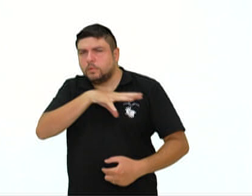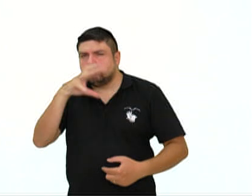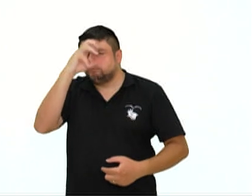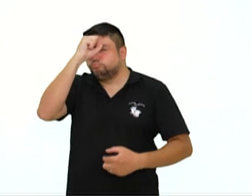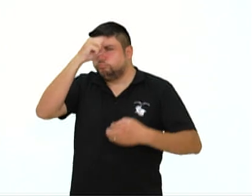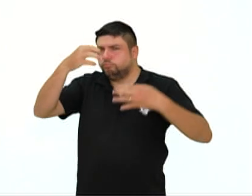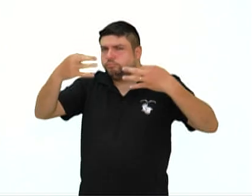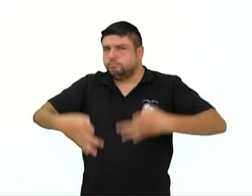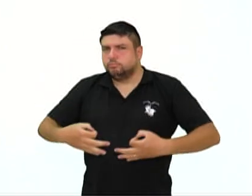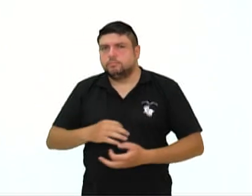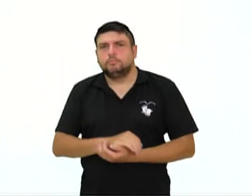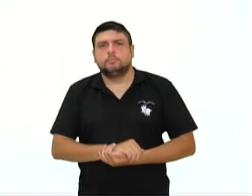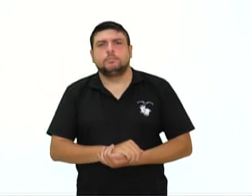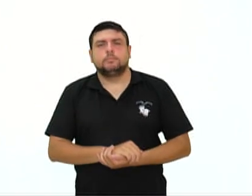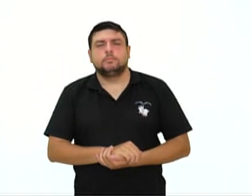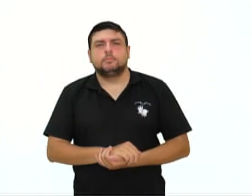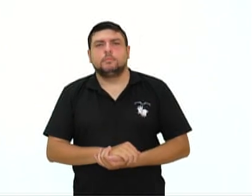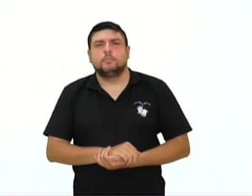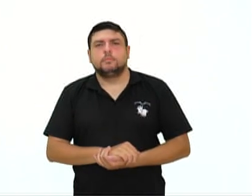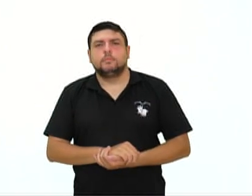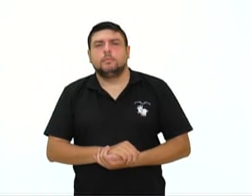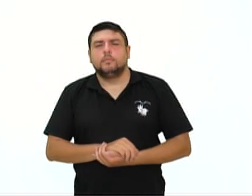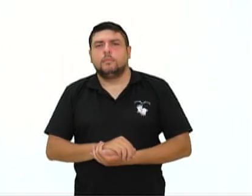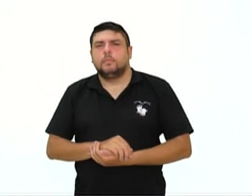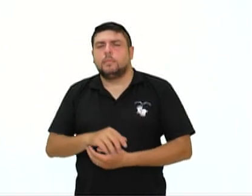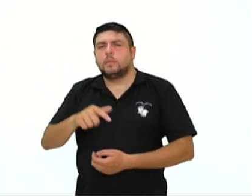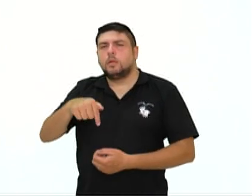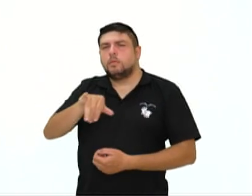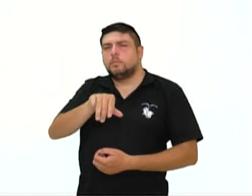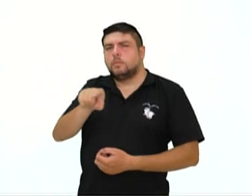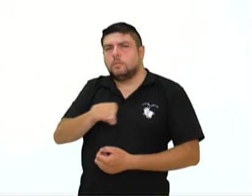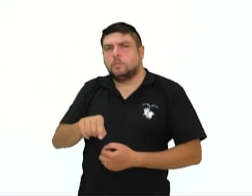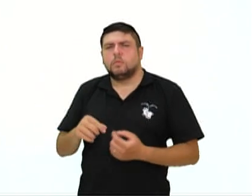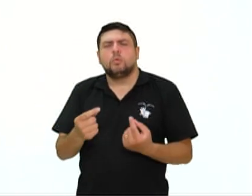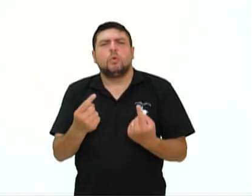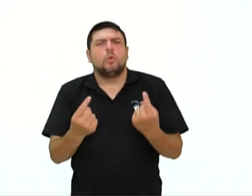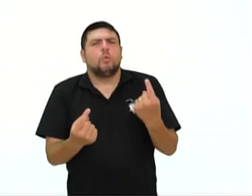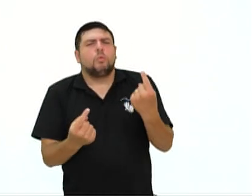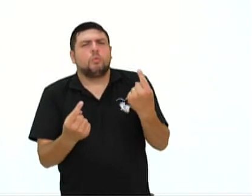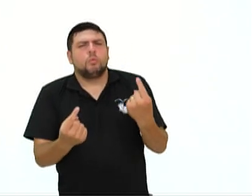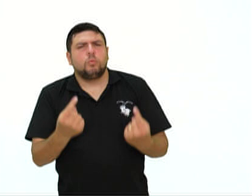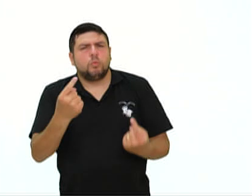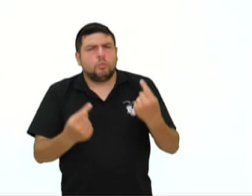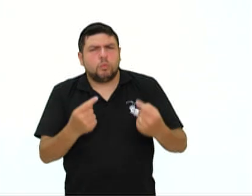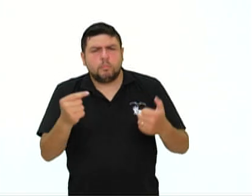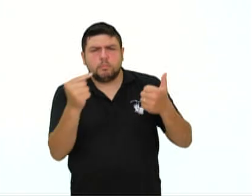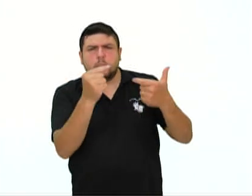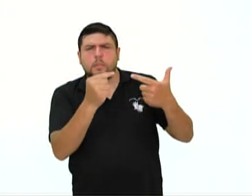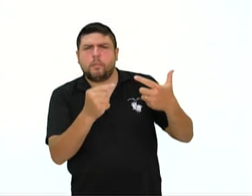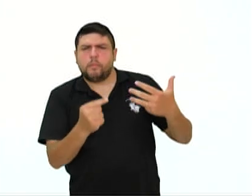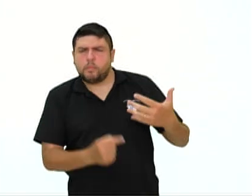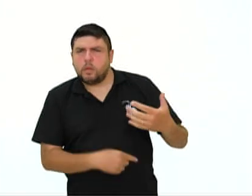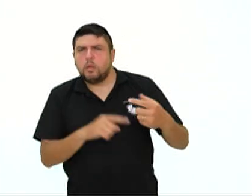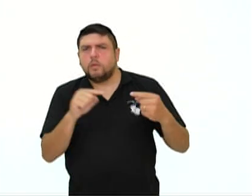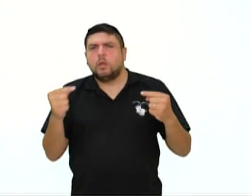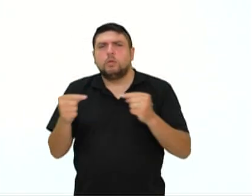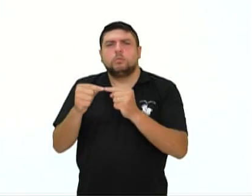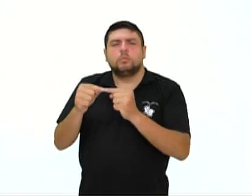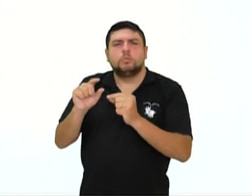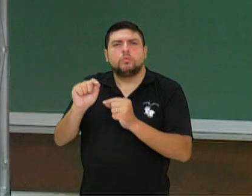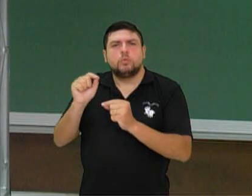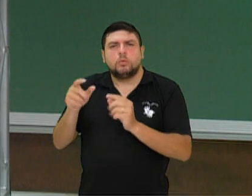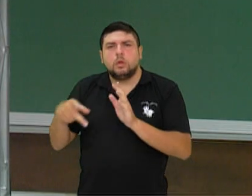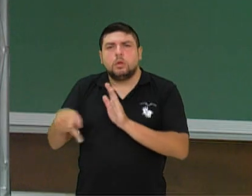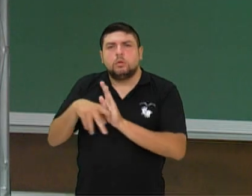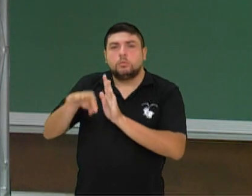aula. Diz assim o nosso quiz. Qual ou quais elementos a seguir constituem-se como essenciais na